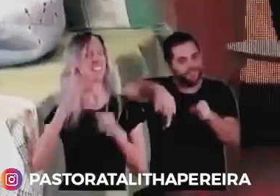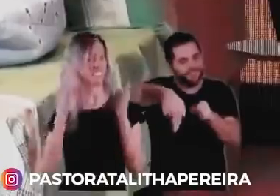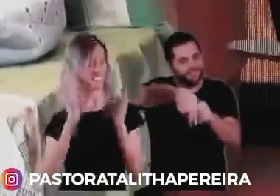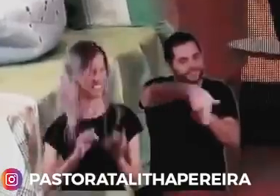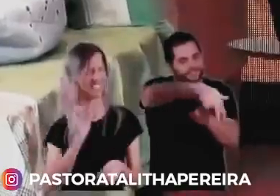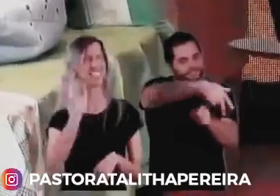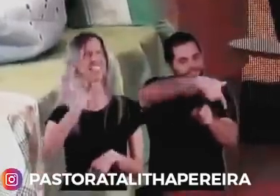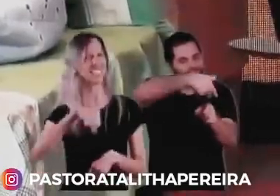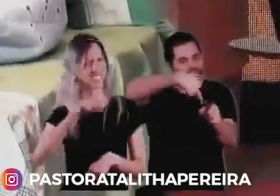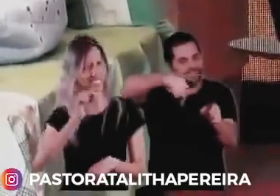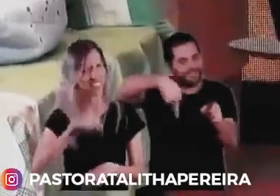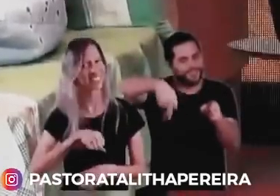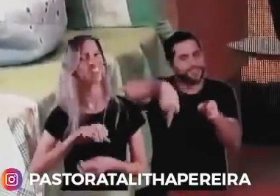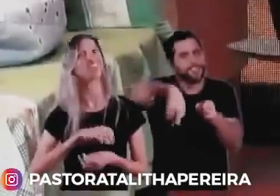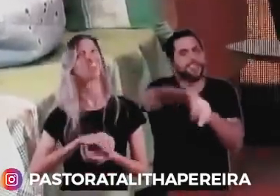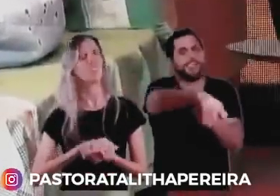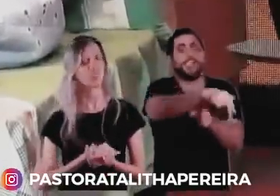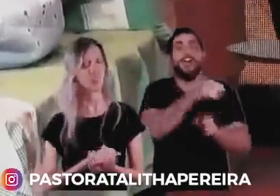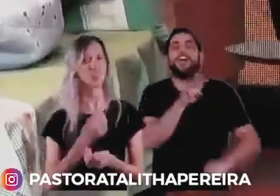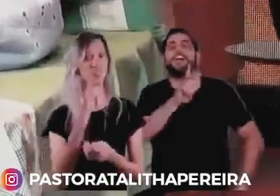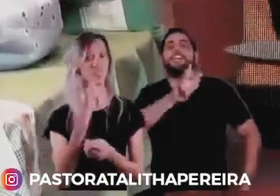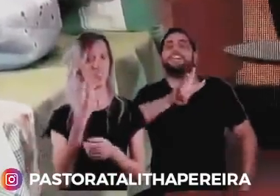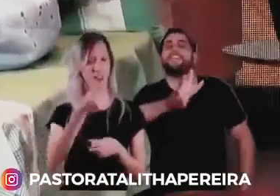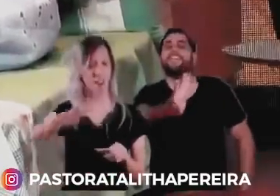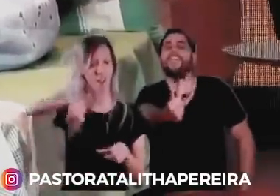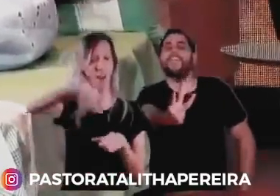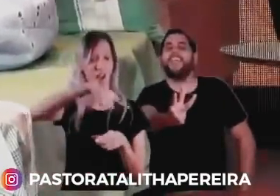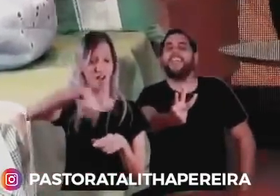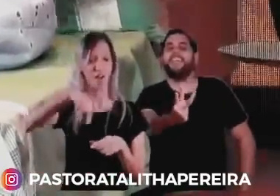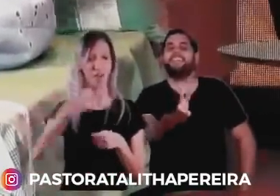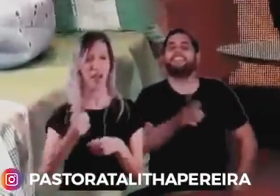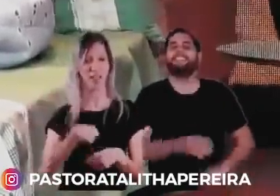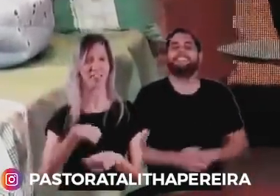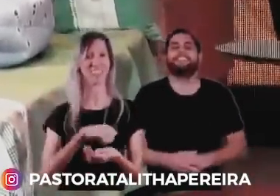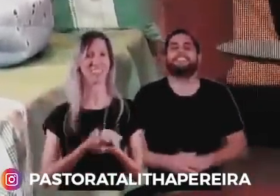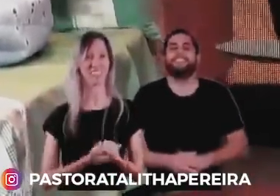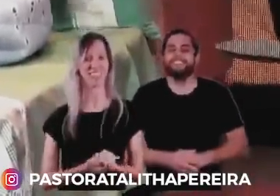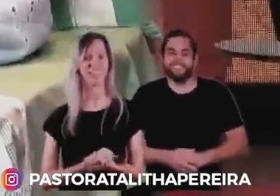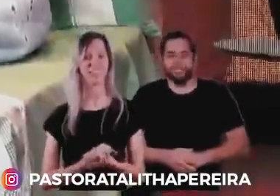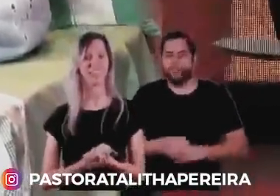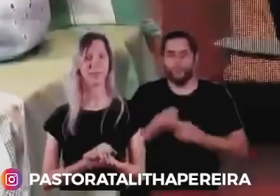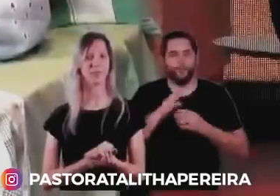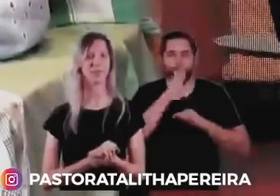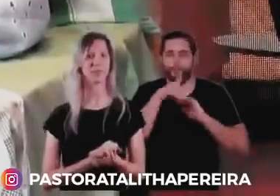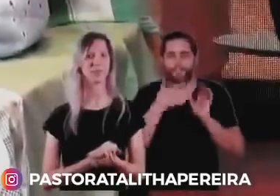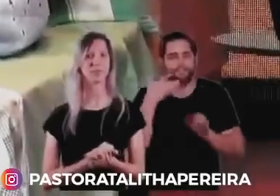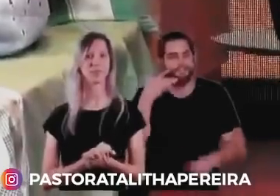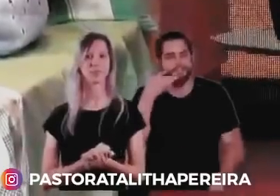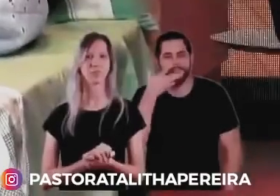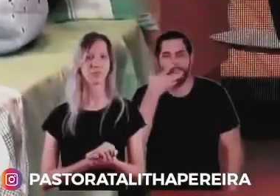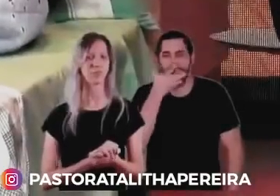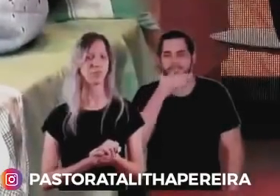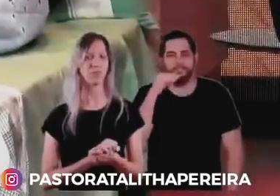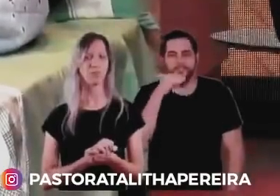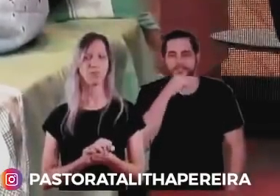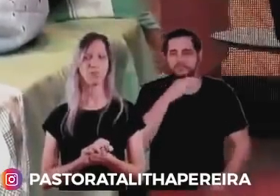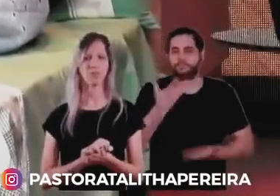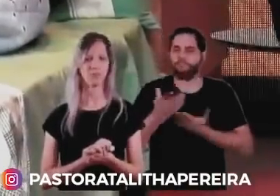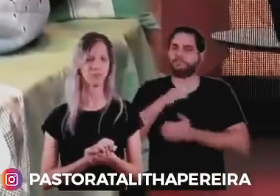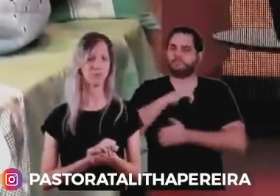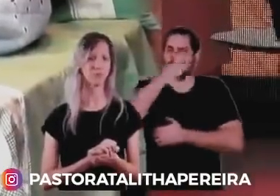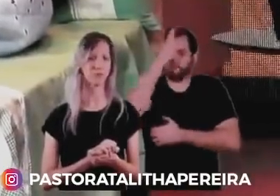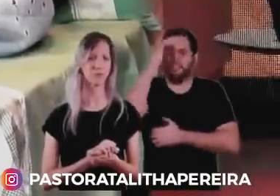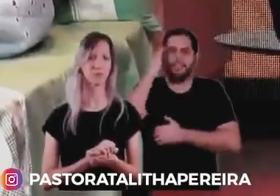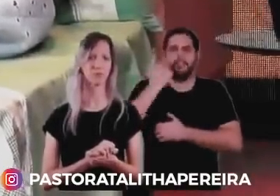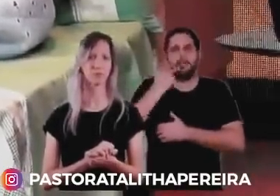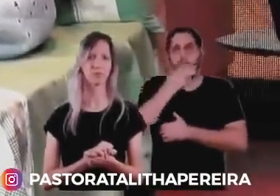Justamente. Deixa ela dar três voltinhas no as quarto. As três voltinhas. A pimenta e tudo, meu irmão. Olha, eu não entendo. Tem gente, tem varão que